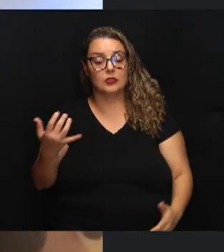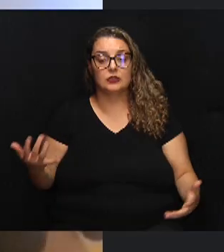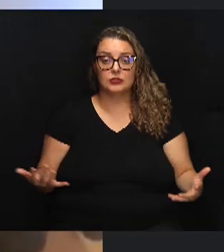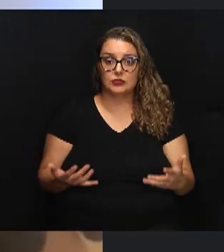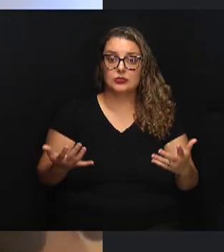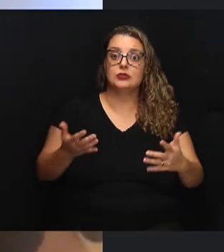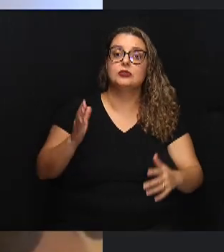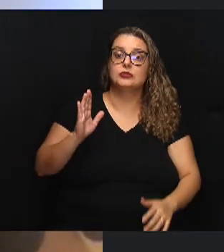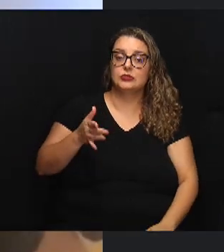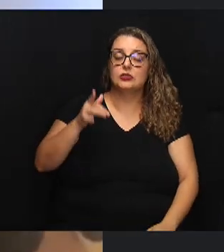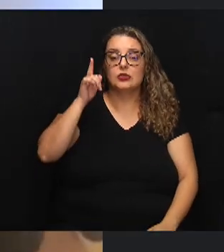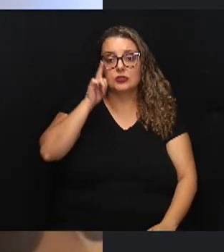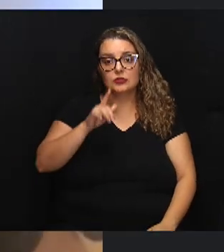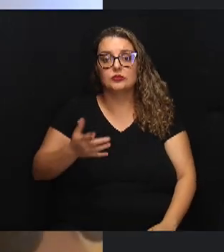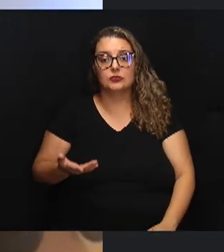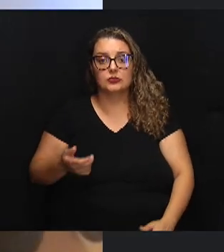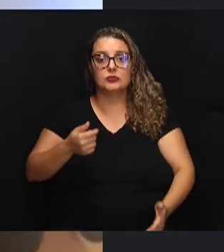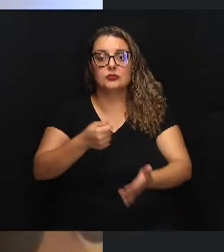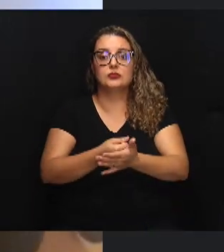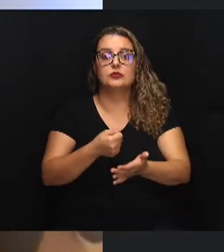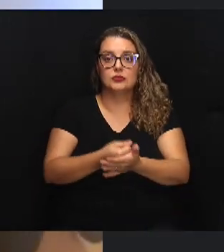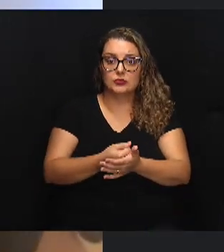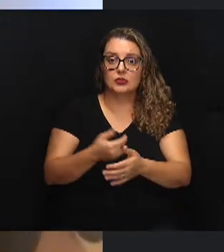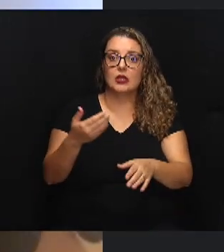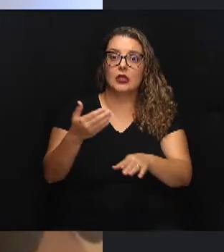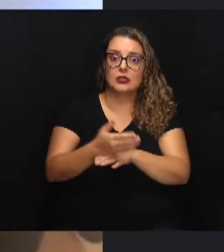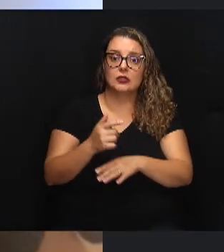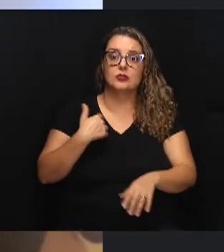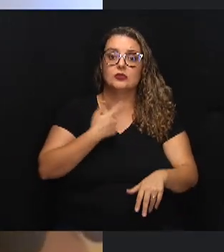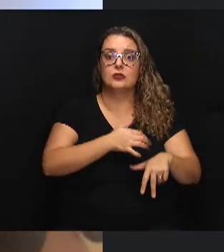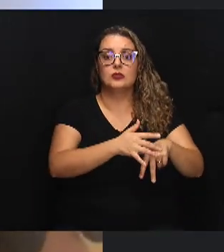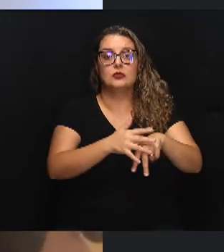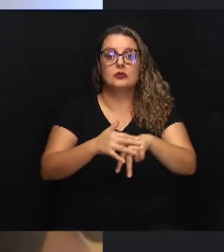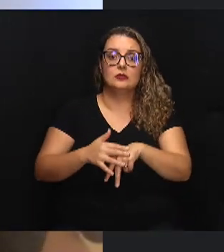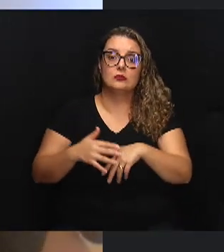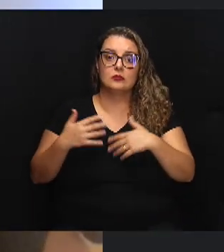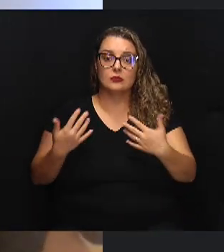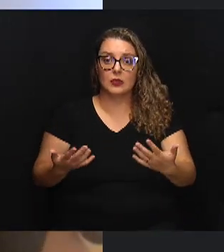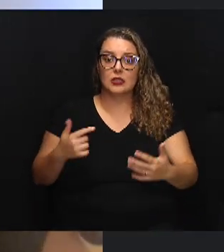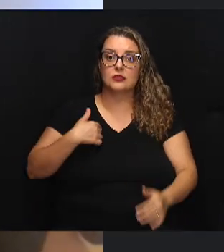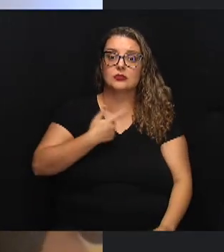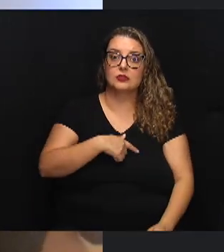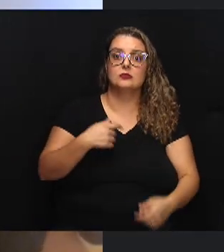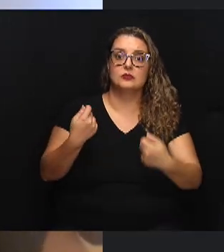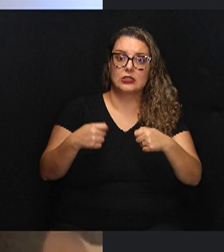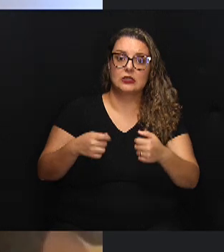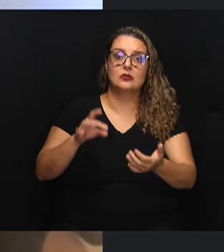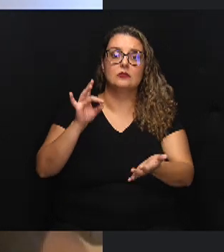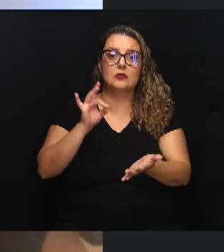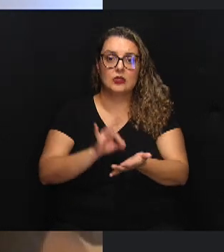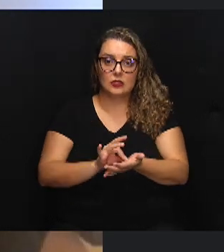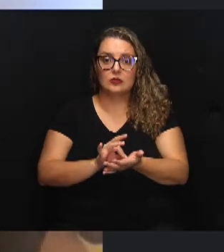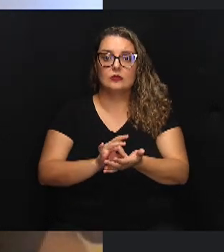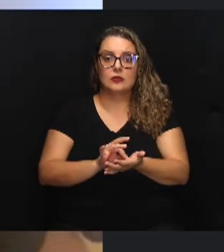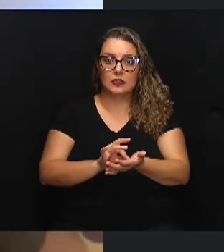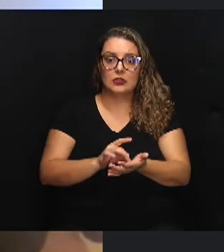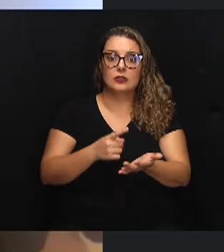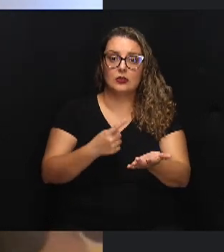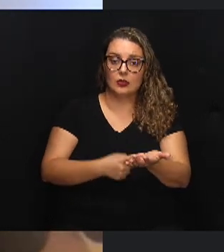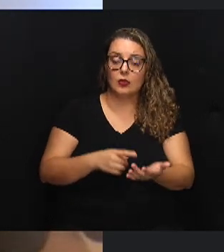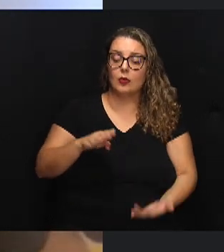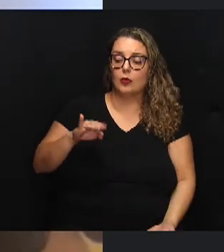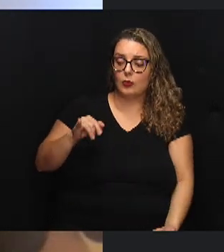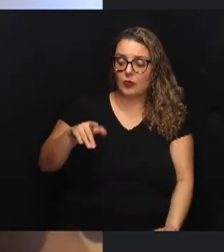já consegue garantir acesso aos nossos pacientes, no entanto, a gente precisa que ele realmente tenha esse biomarcador. E